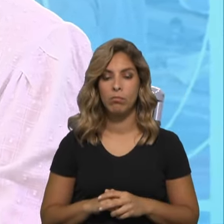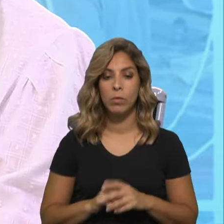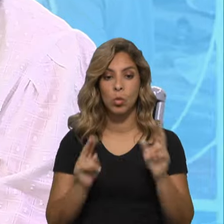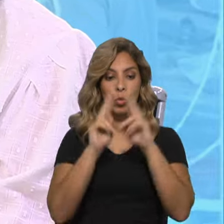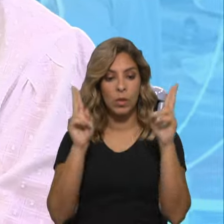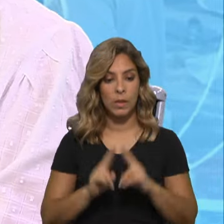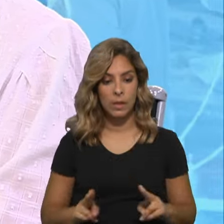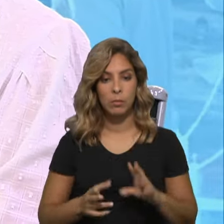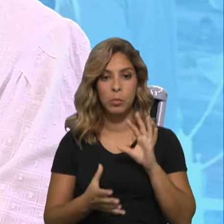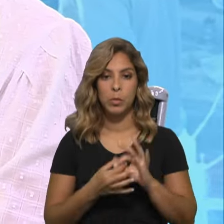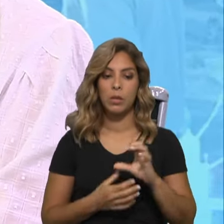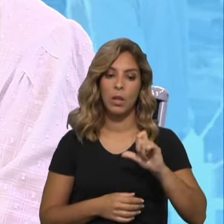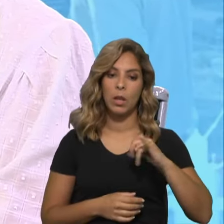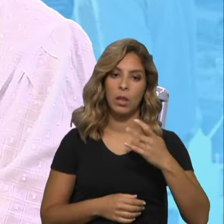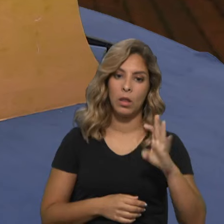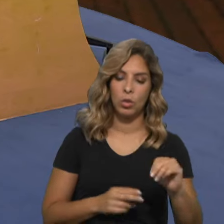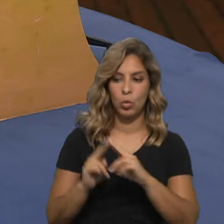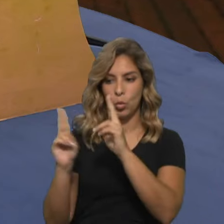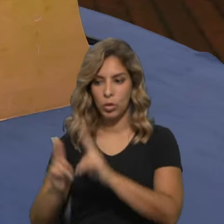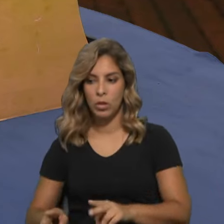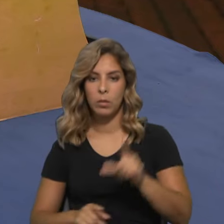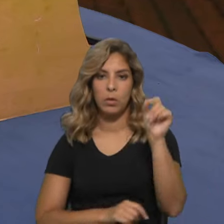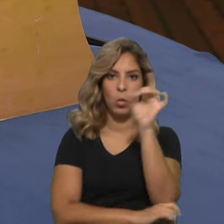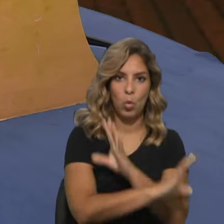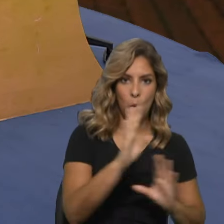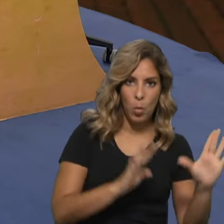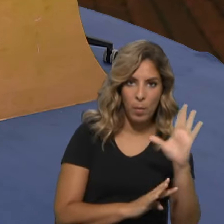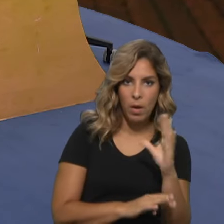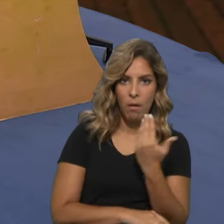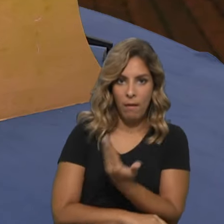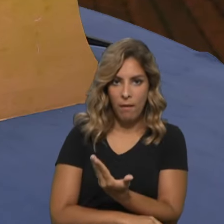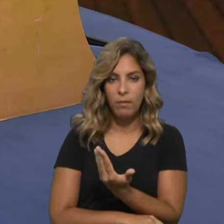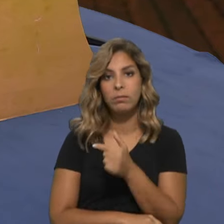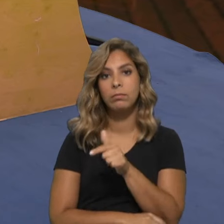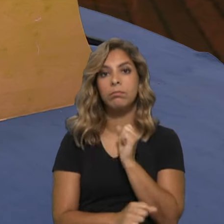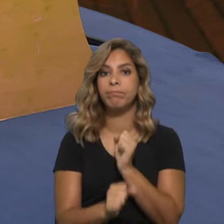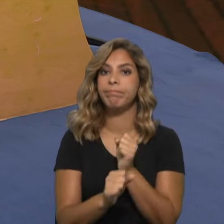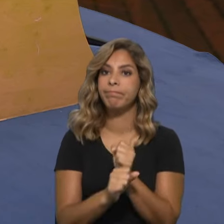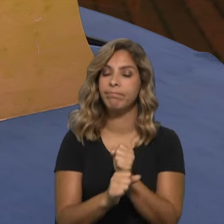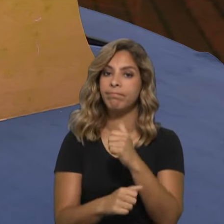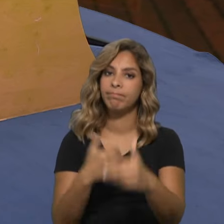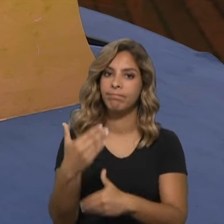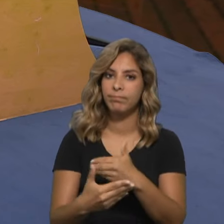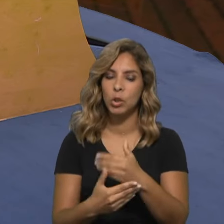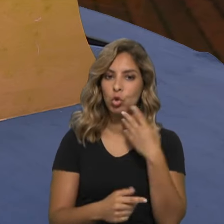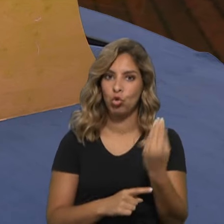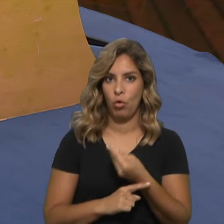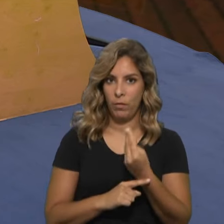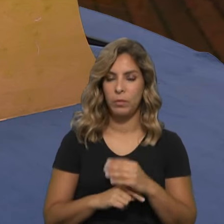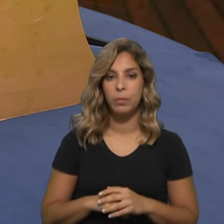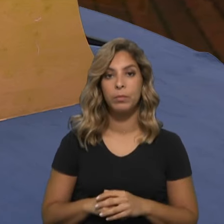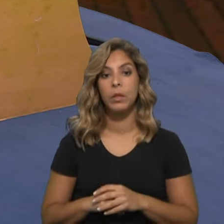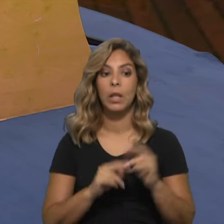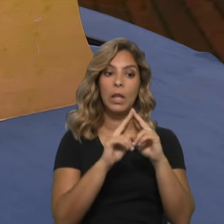portanto a Caritas Internacional e e a Caritas Europa tem vindo a trabalhar muito concretamente esta questão dos esta questão dos jovens tanto a Caritas